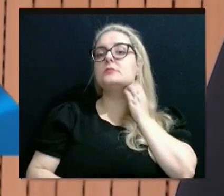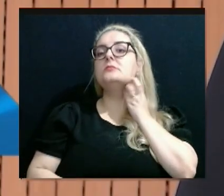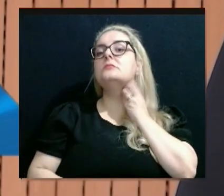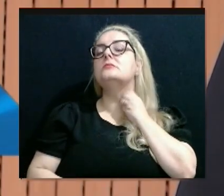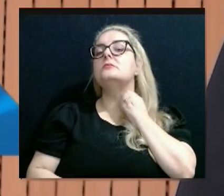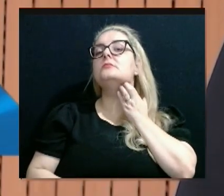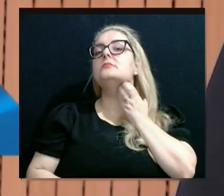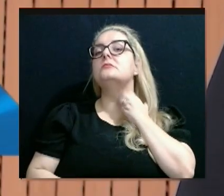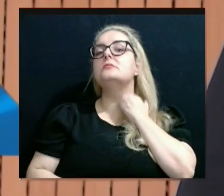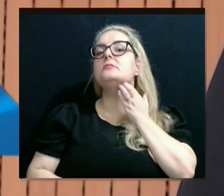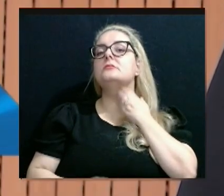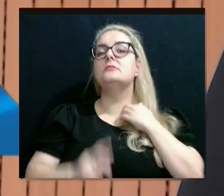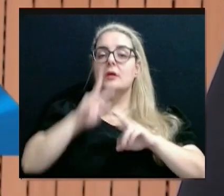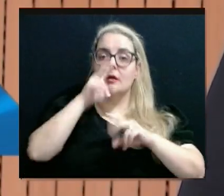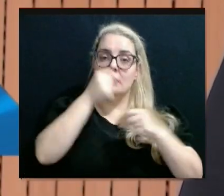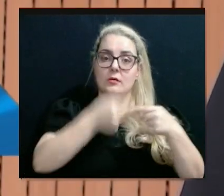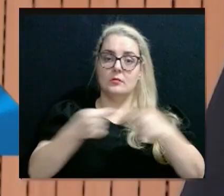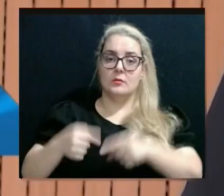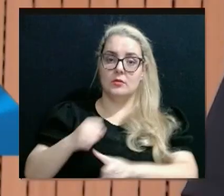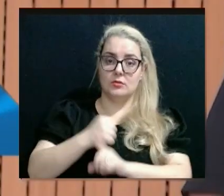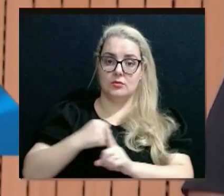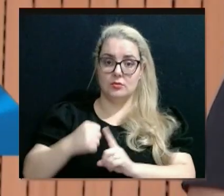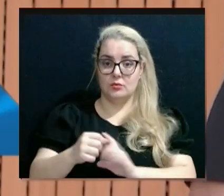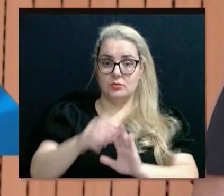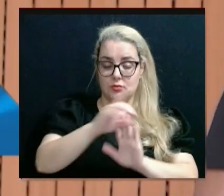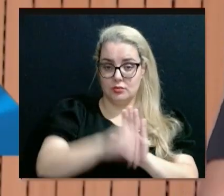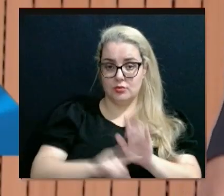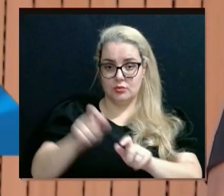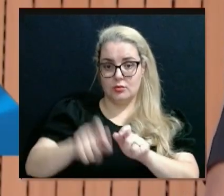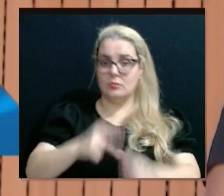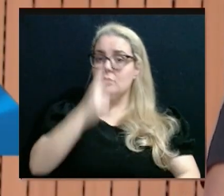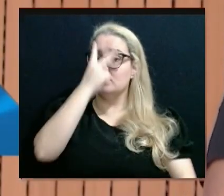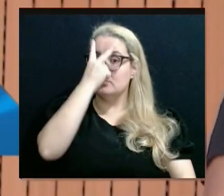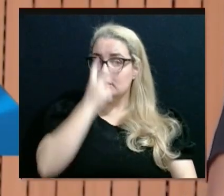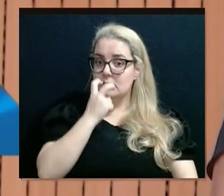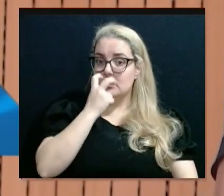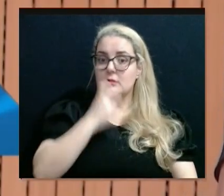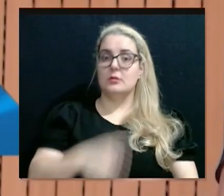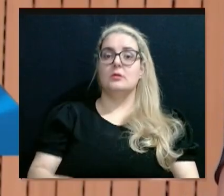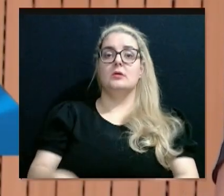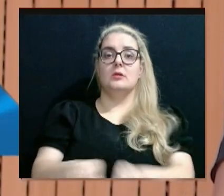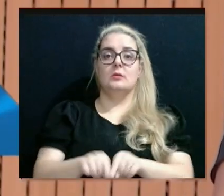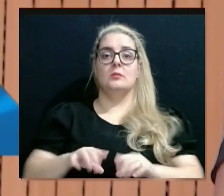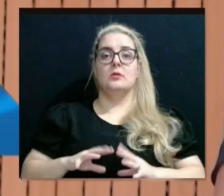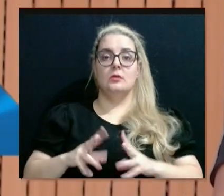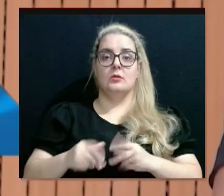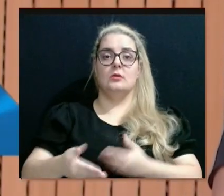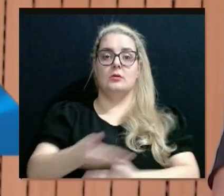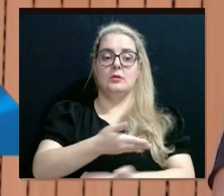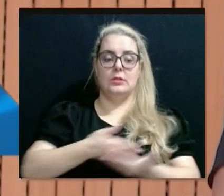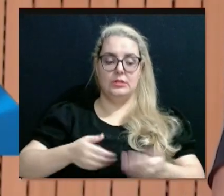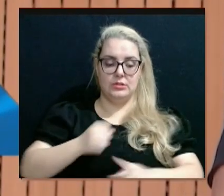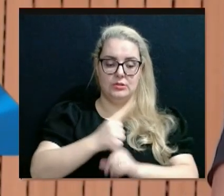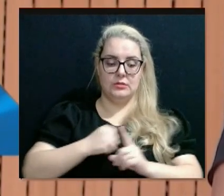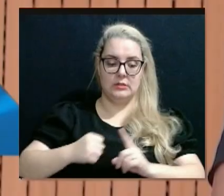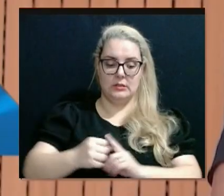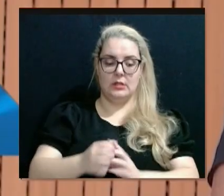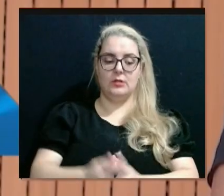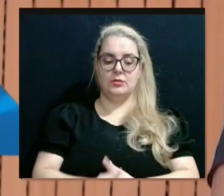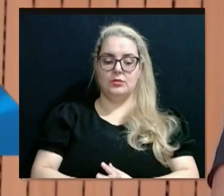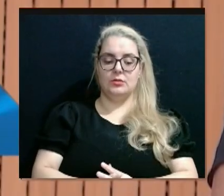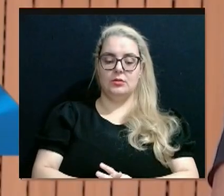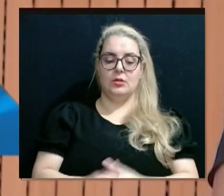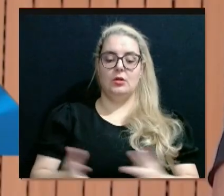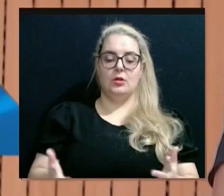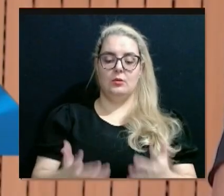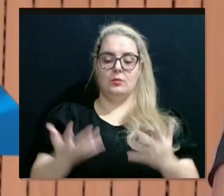fortaleçam o debate social acerca dos direitos da pessoa cega e de sua plena integração na sociedade, que promovam a